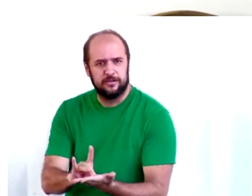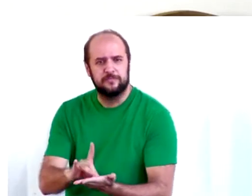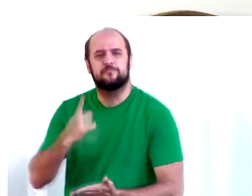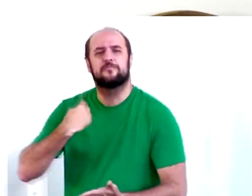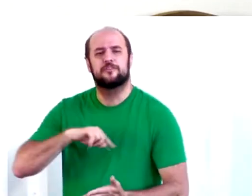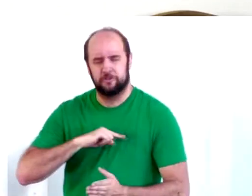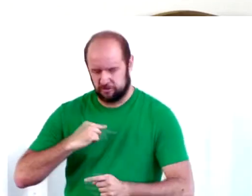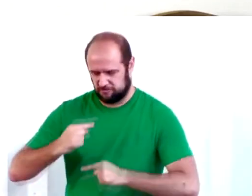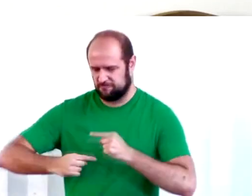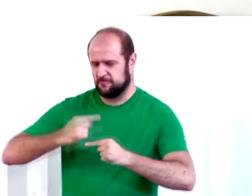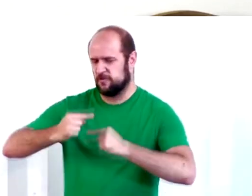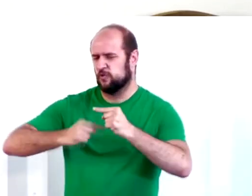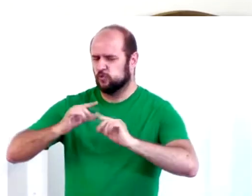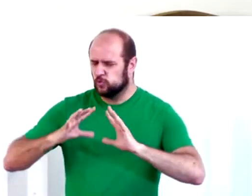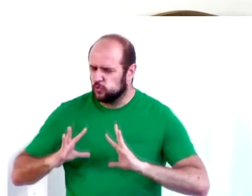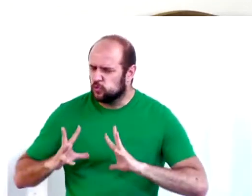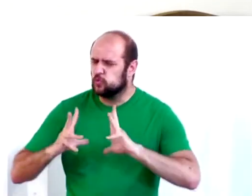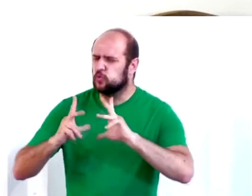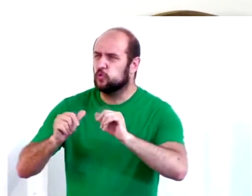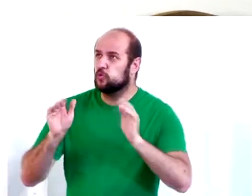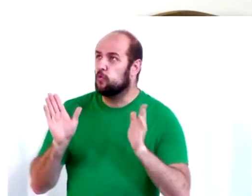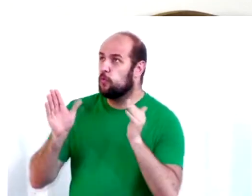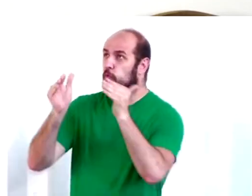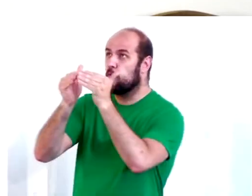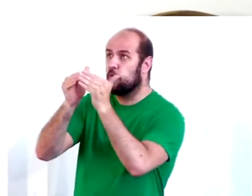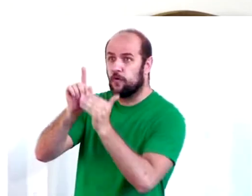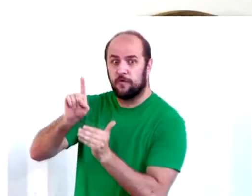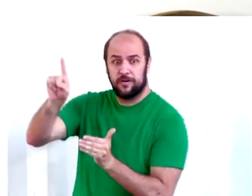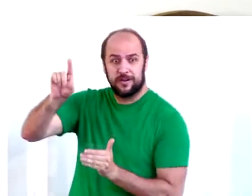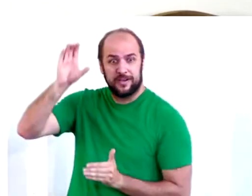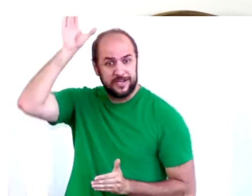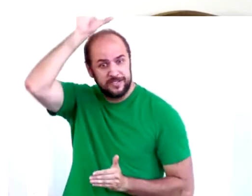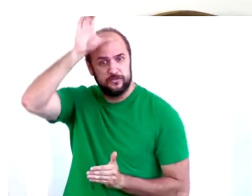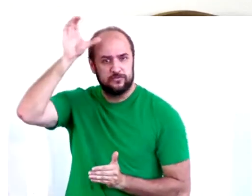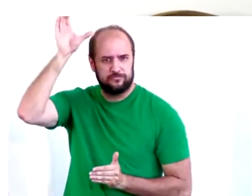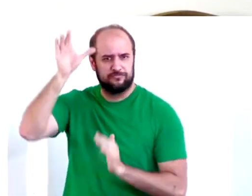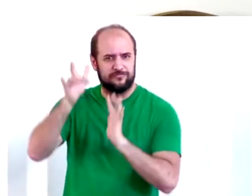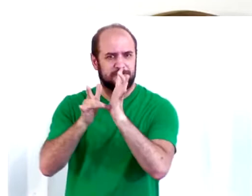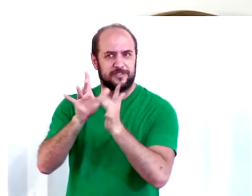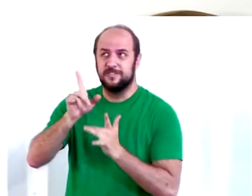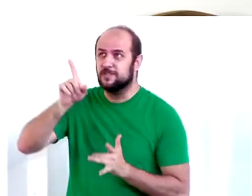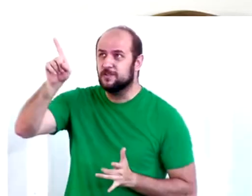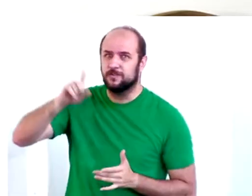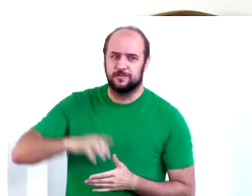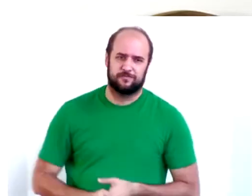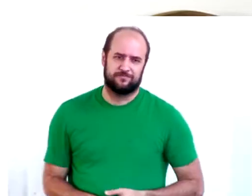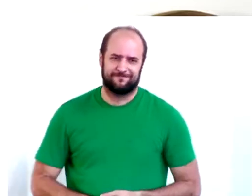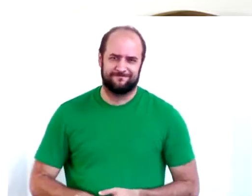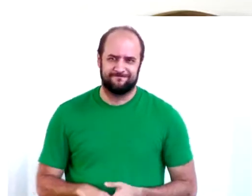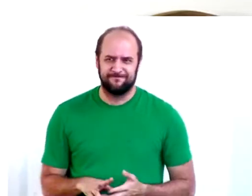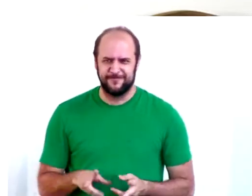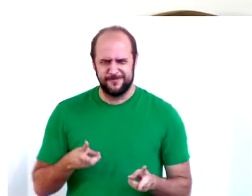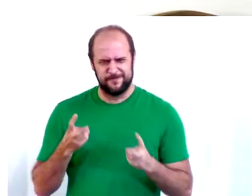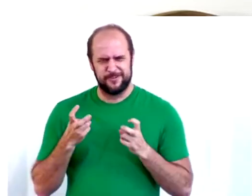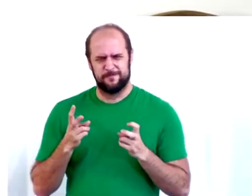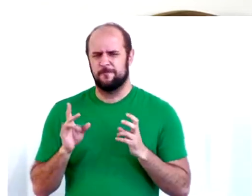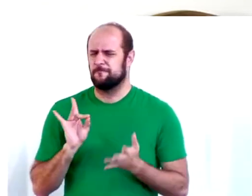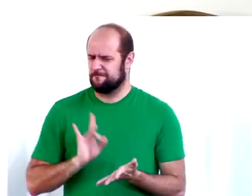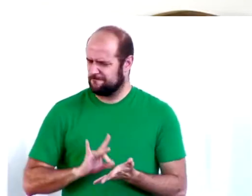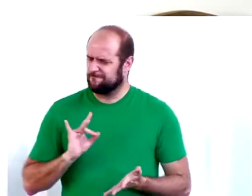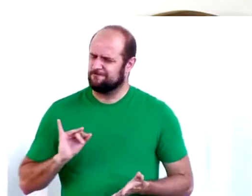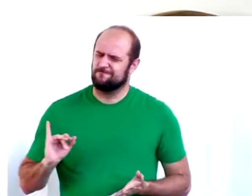tudo naquele que é a cabeça, Cristo. Vejam a importância da verdade.